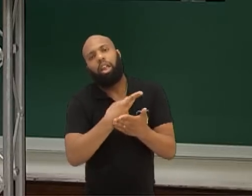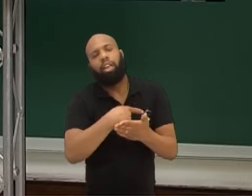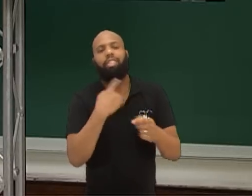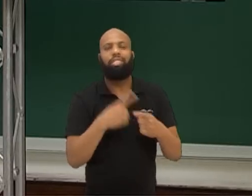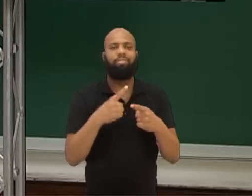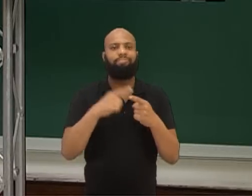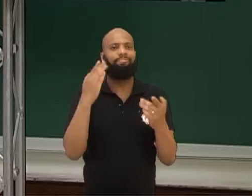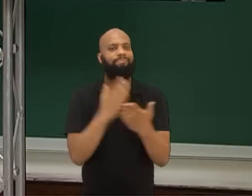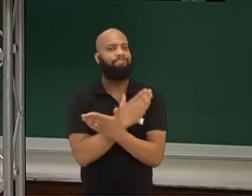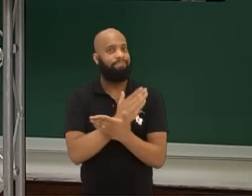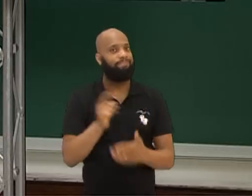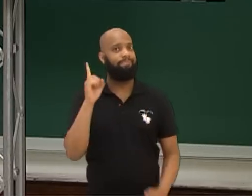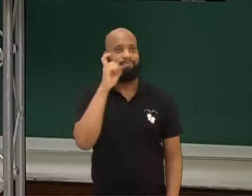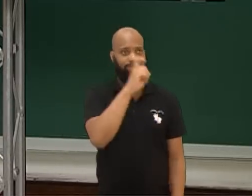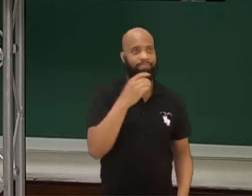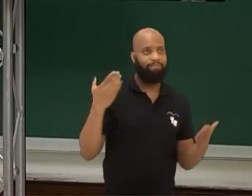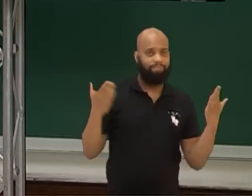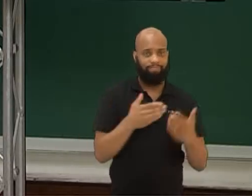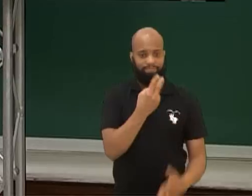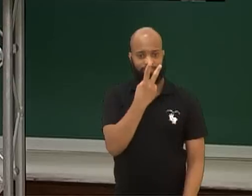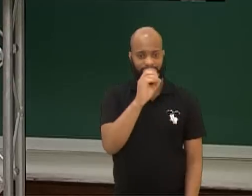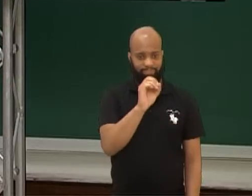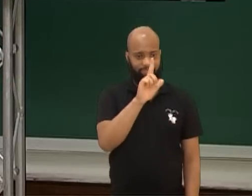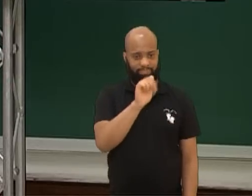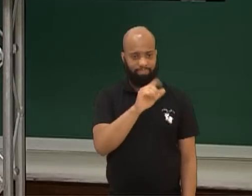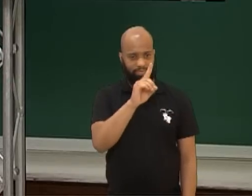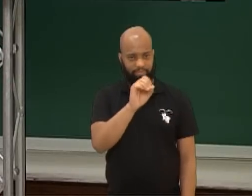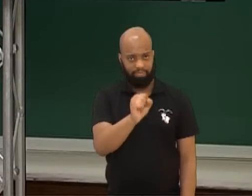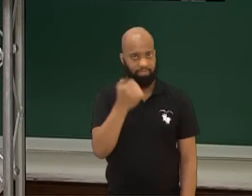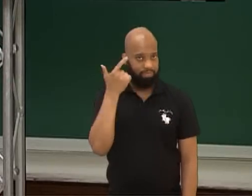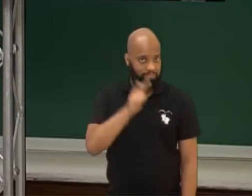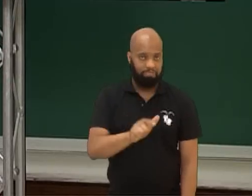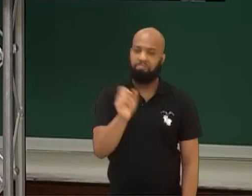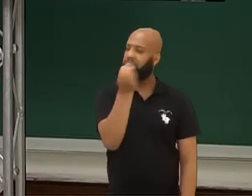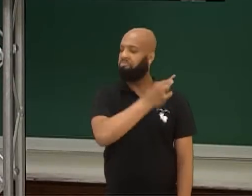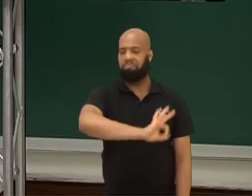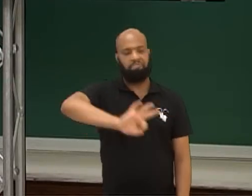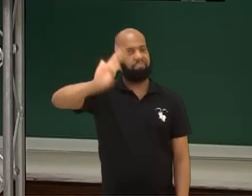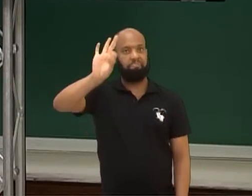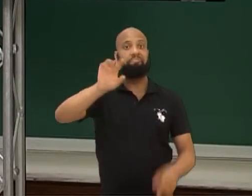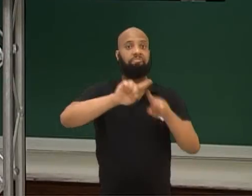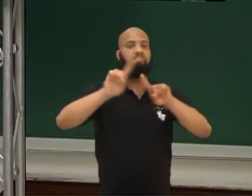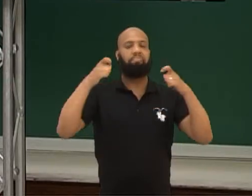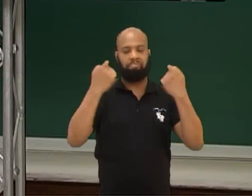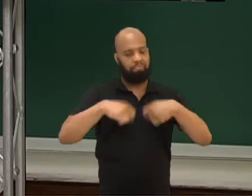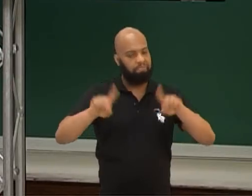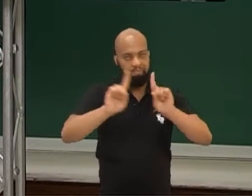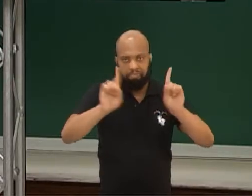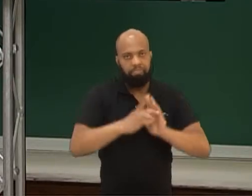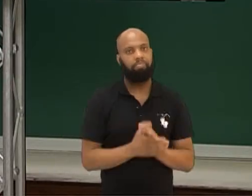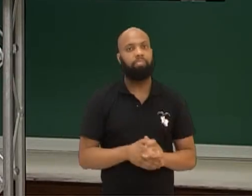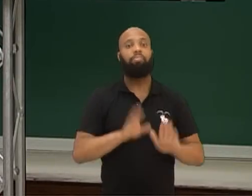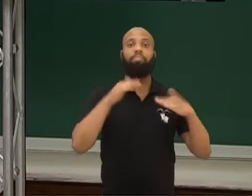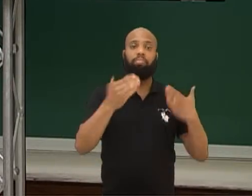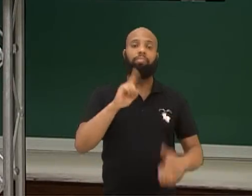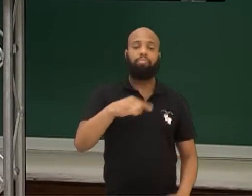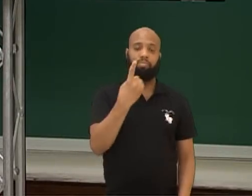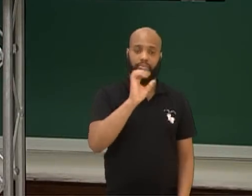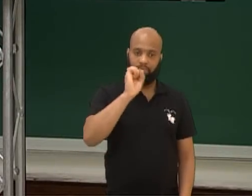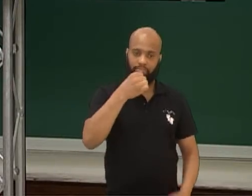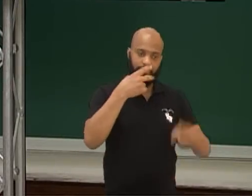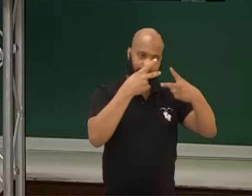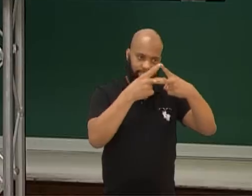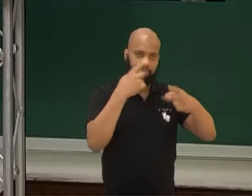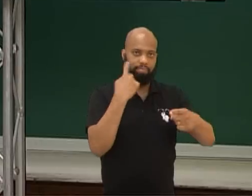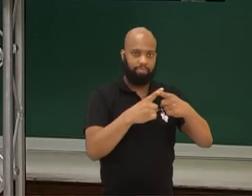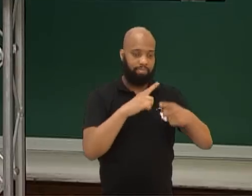é difícil, né? Esse de 20 aqui, se vocês conseguiram desenhar, ótimo, mas não há necessidade. Então, é 18 triângulos,